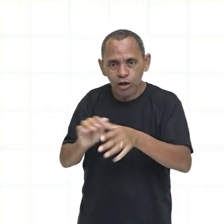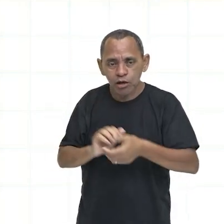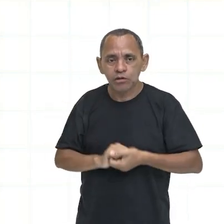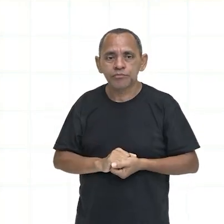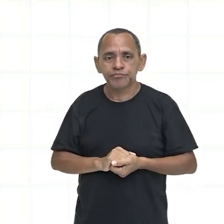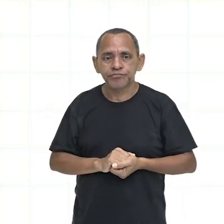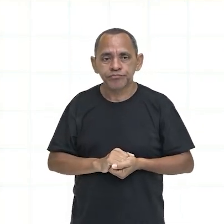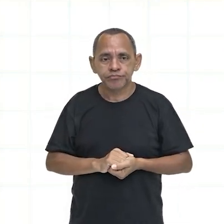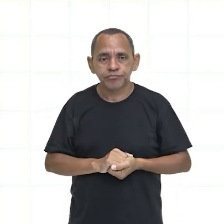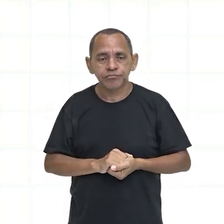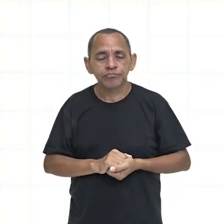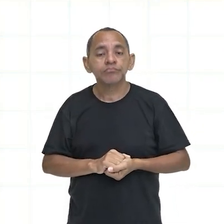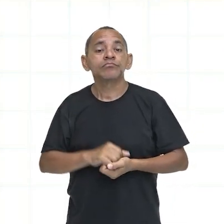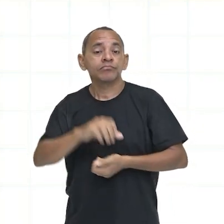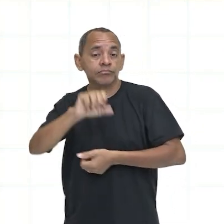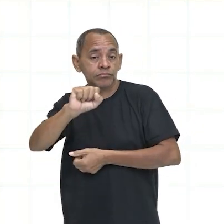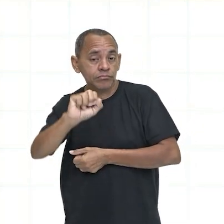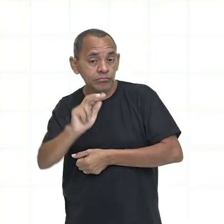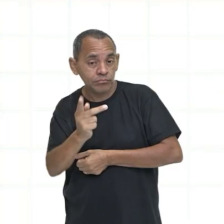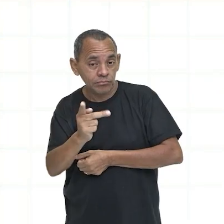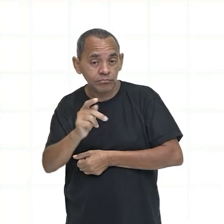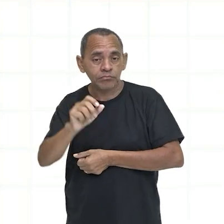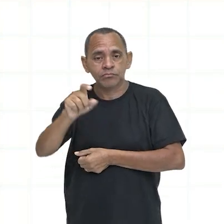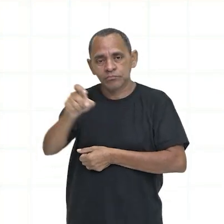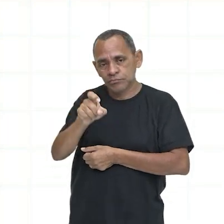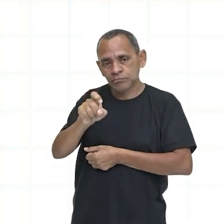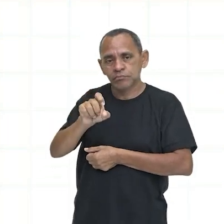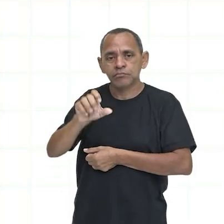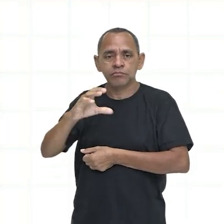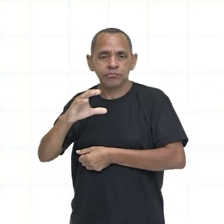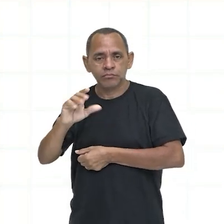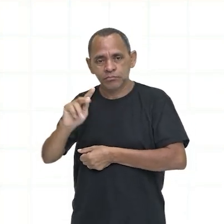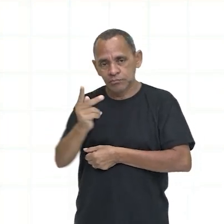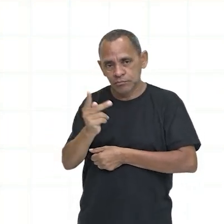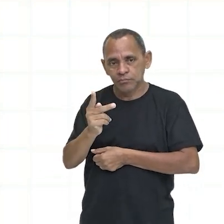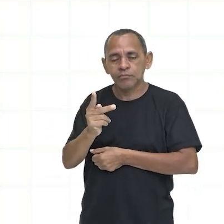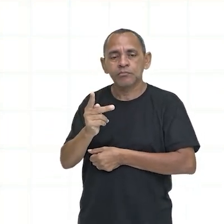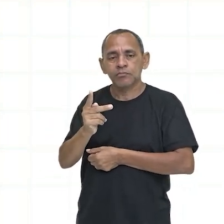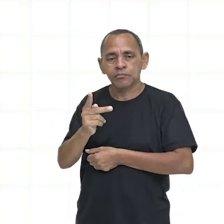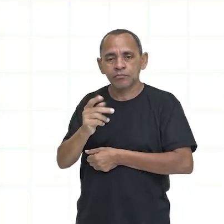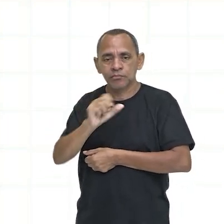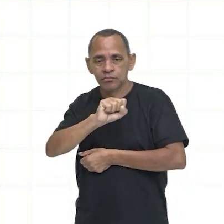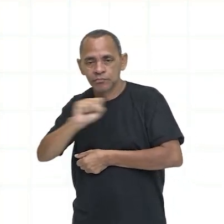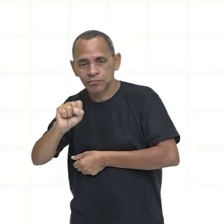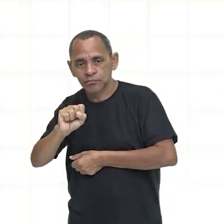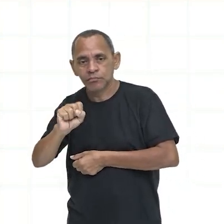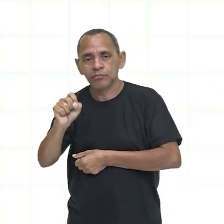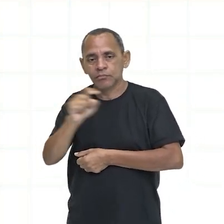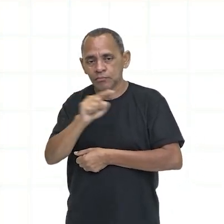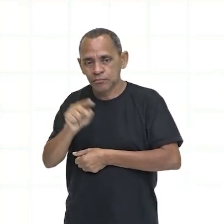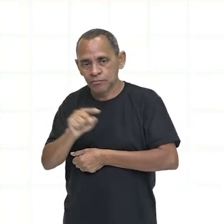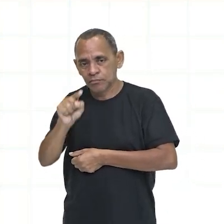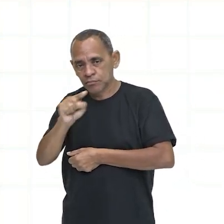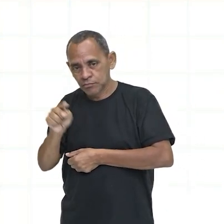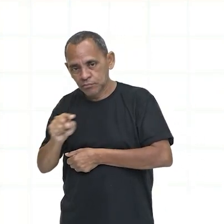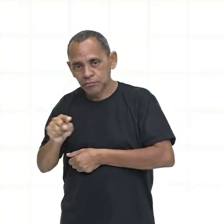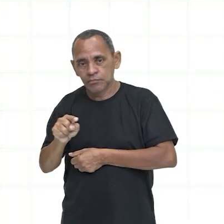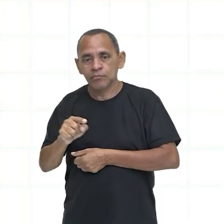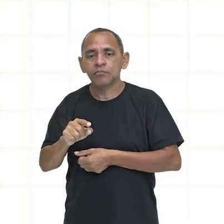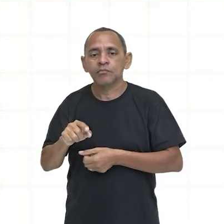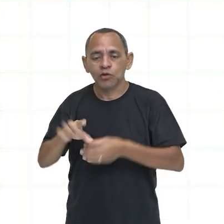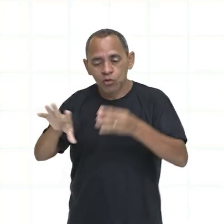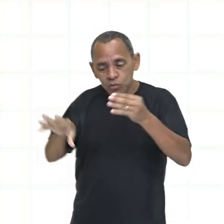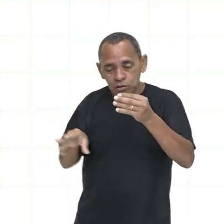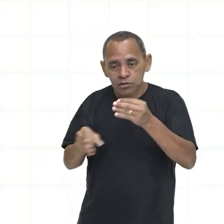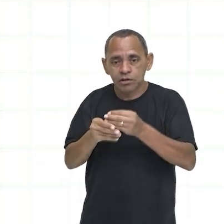verbos com terminações em SH, X, CH, duplo S, duplo Z, eu vou acrescentar